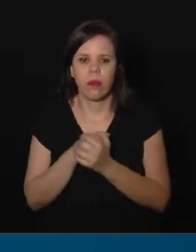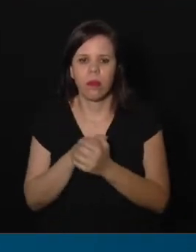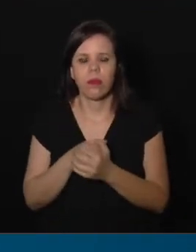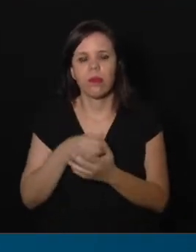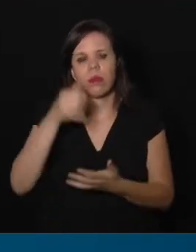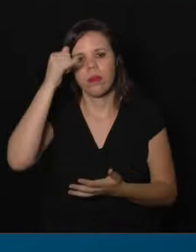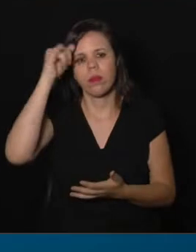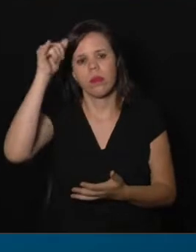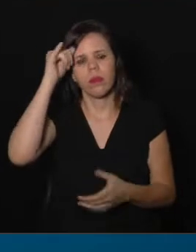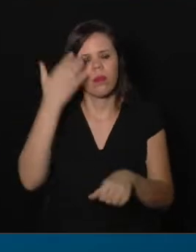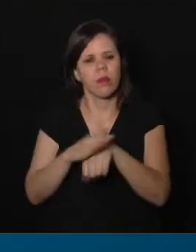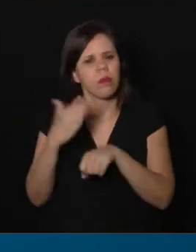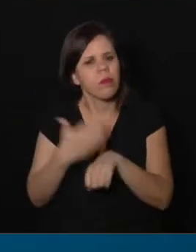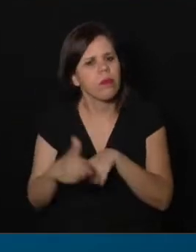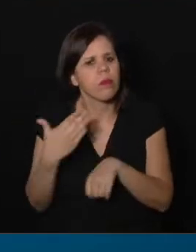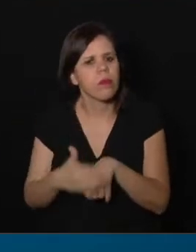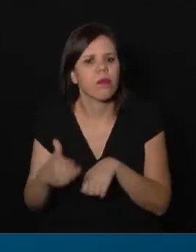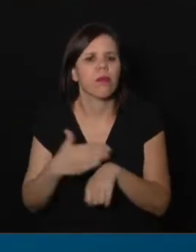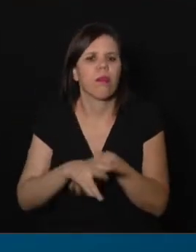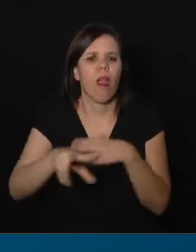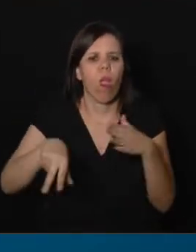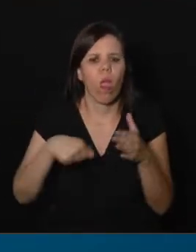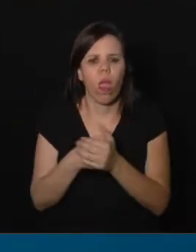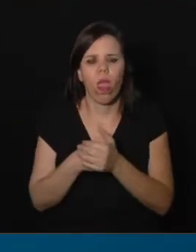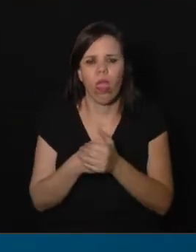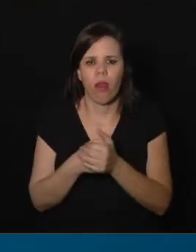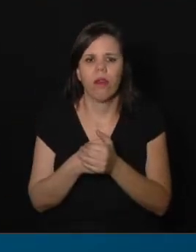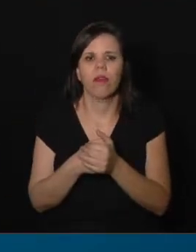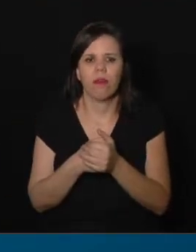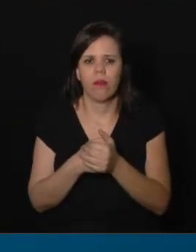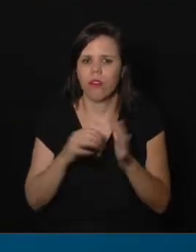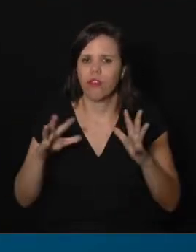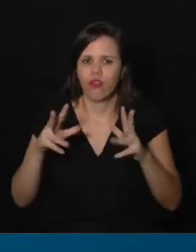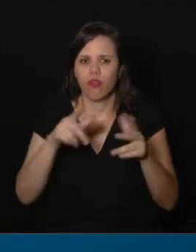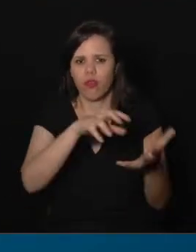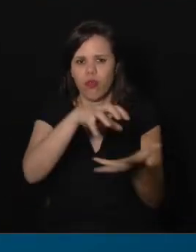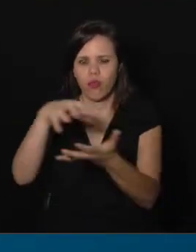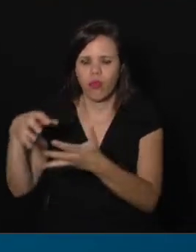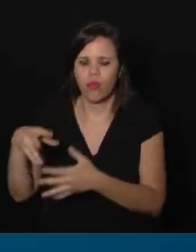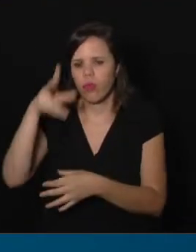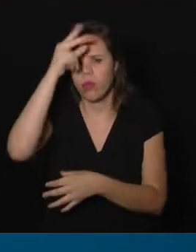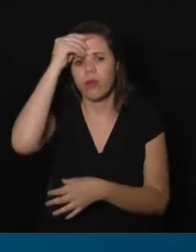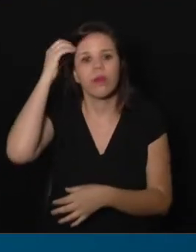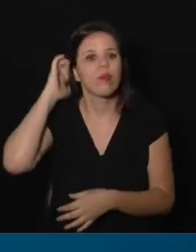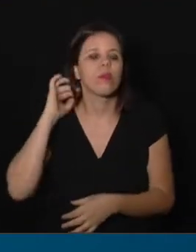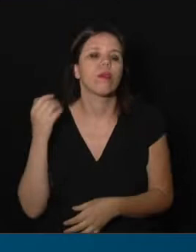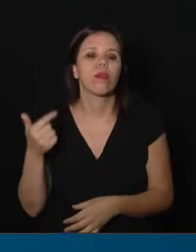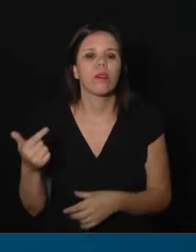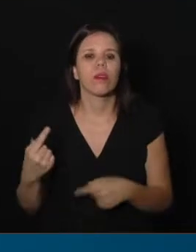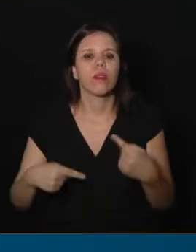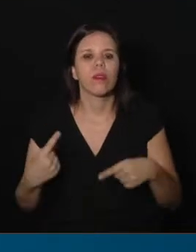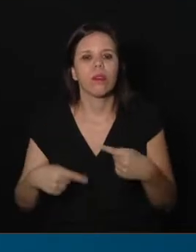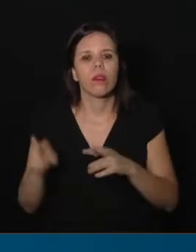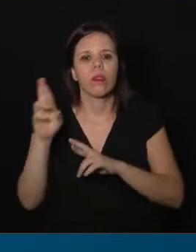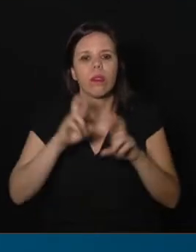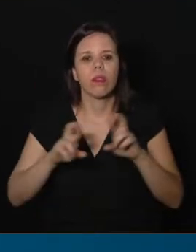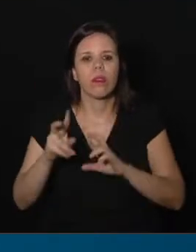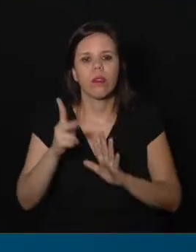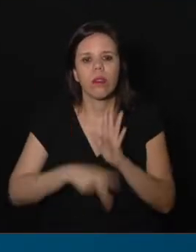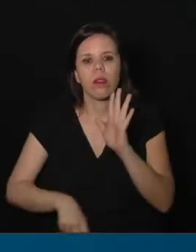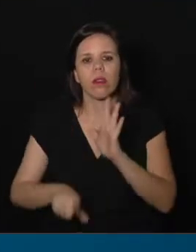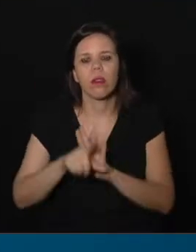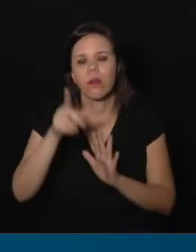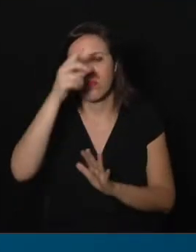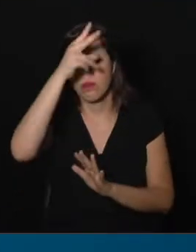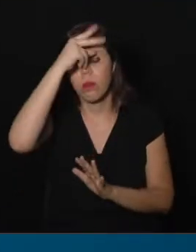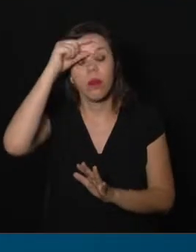prevenir a prática de atos lesivos ao patrimônio público e ao erário. Em segunda discussão será analisado o projeto do